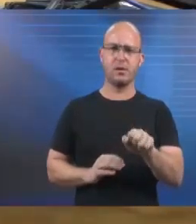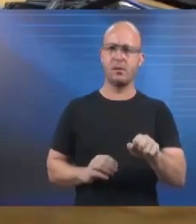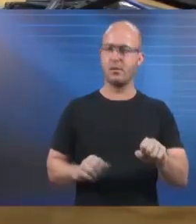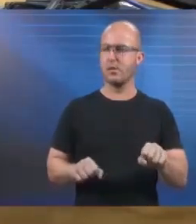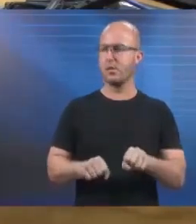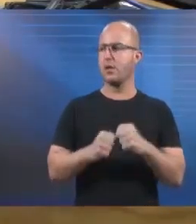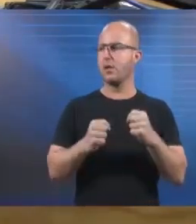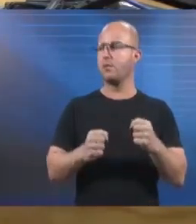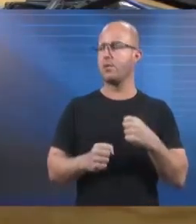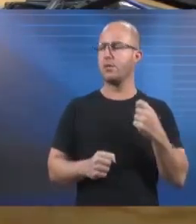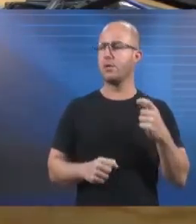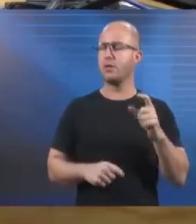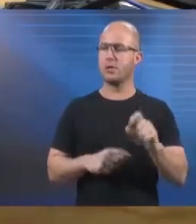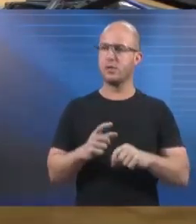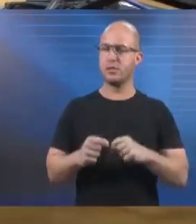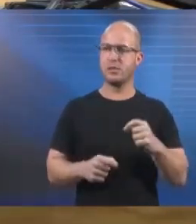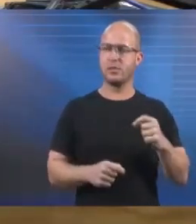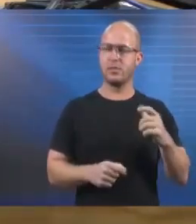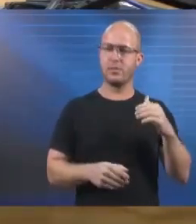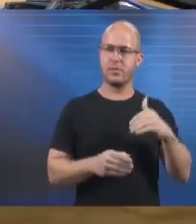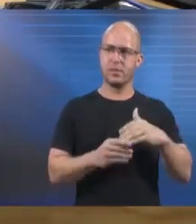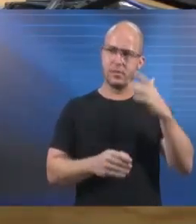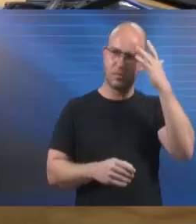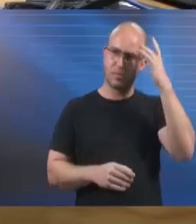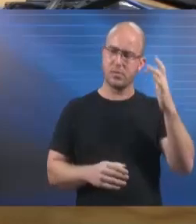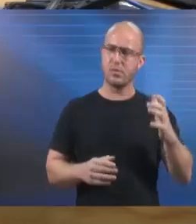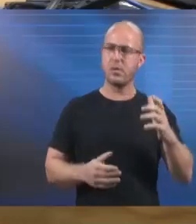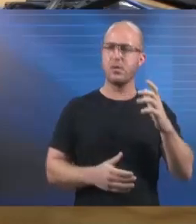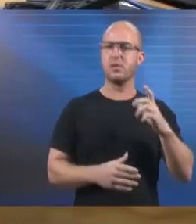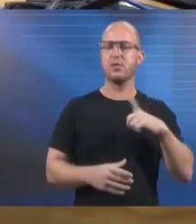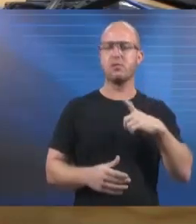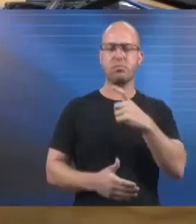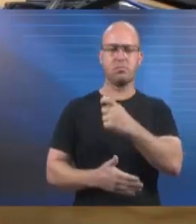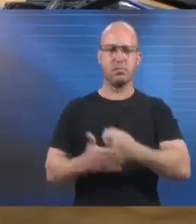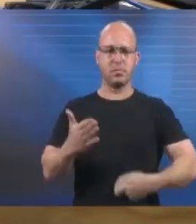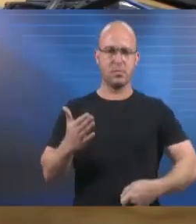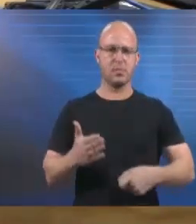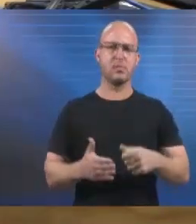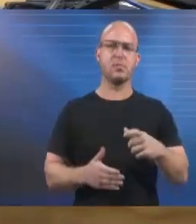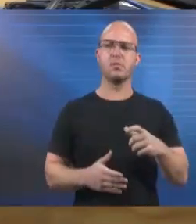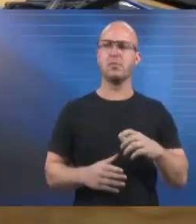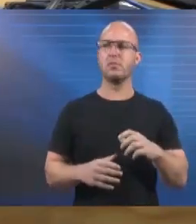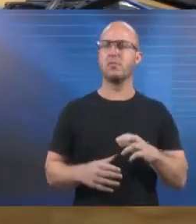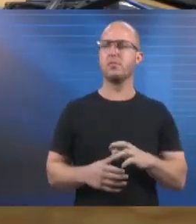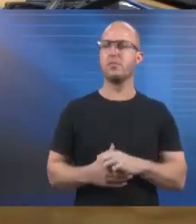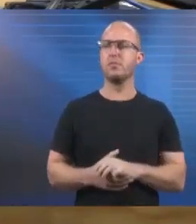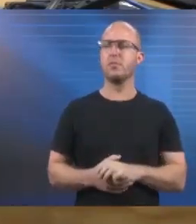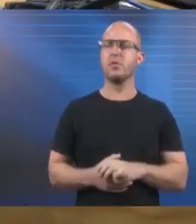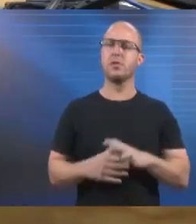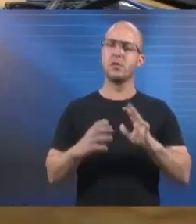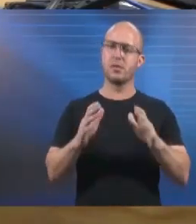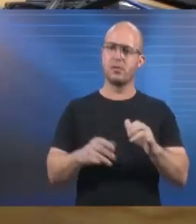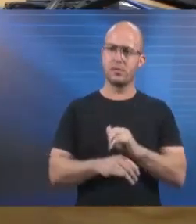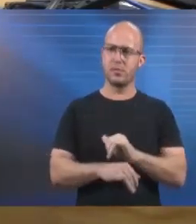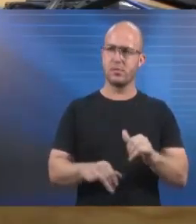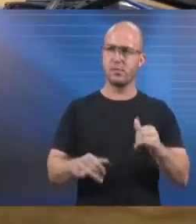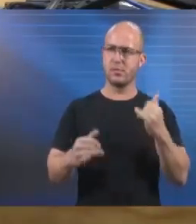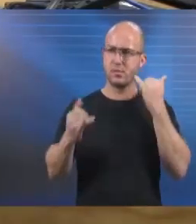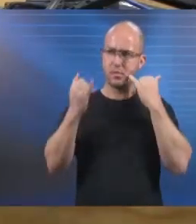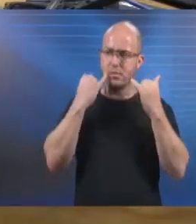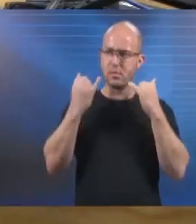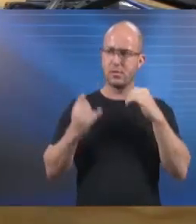votado amanhã aqui tem integrantes da comissão do concurso e deixar consignado essa informação